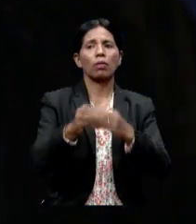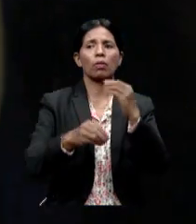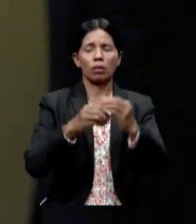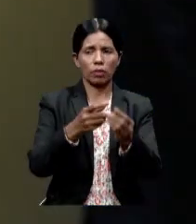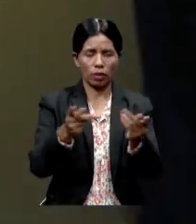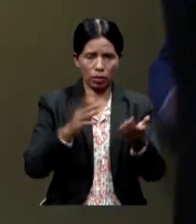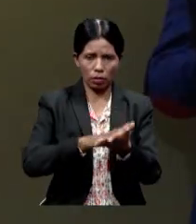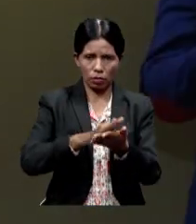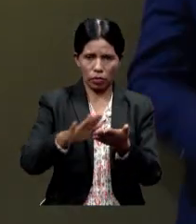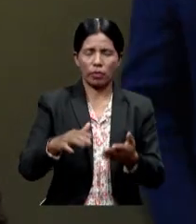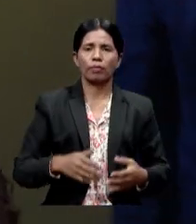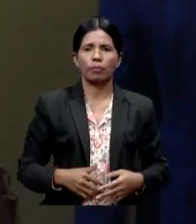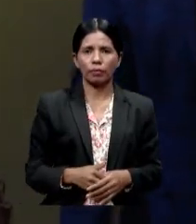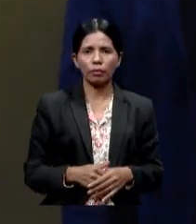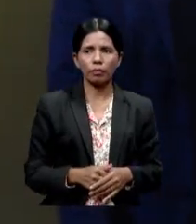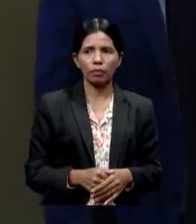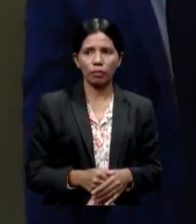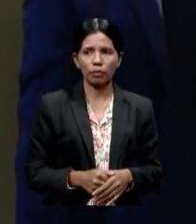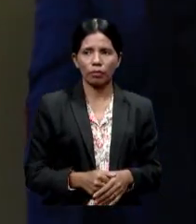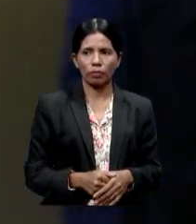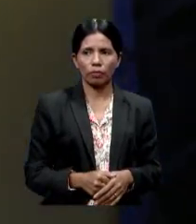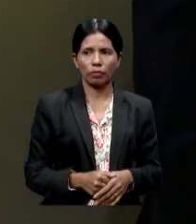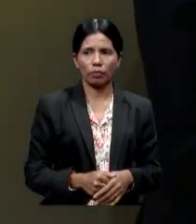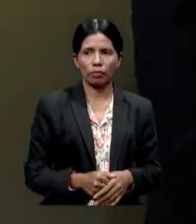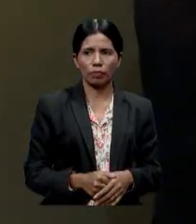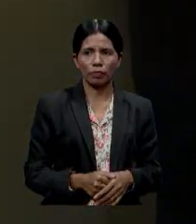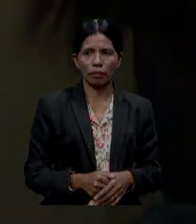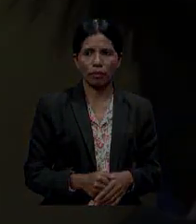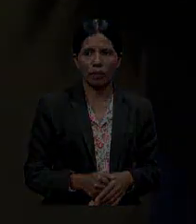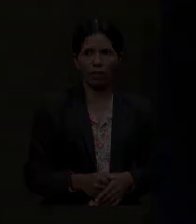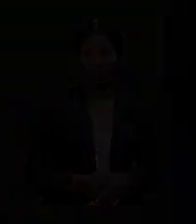a baizeni no ordem público David Gonçalves, Leopoldine de Carvalho, Gemen.